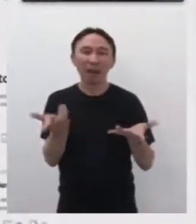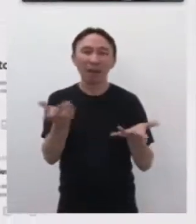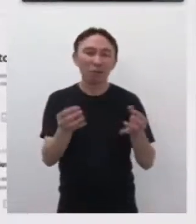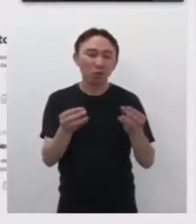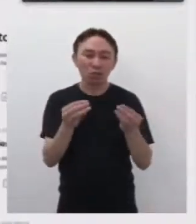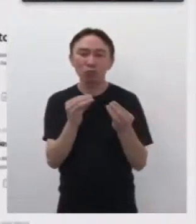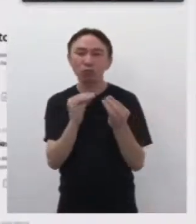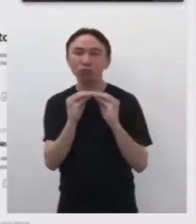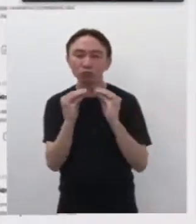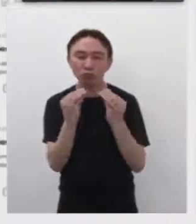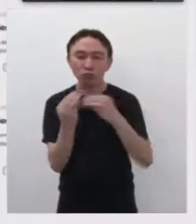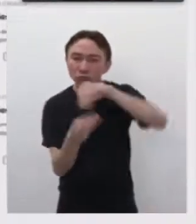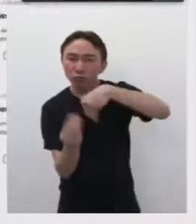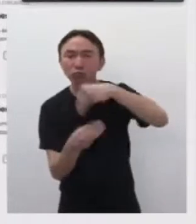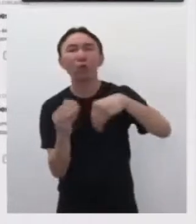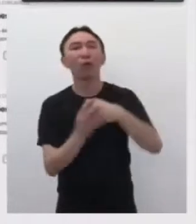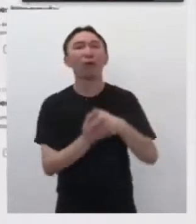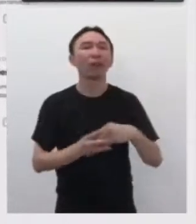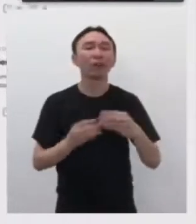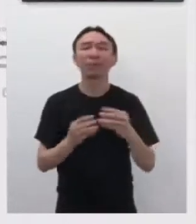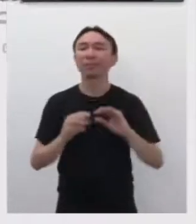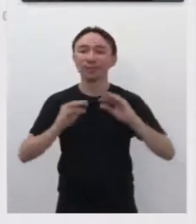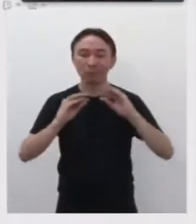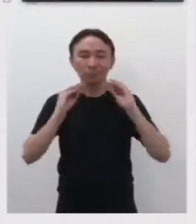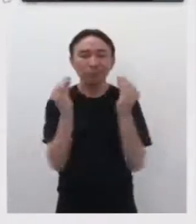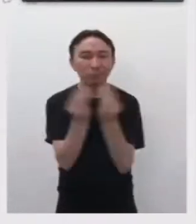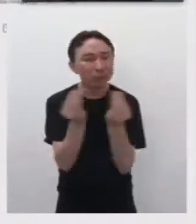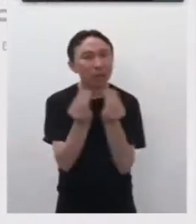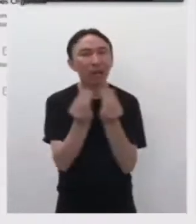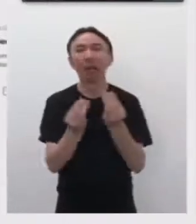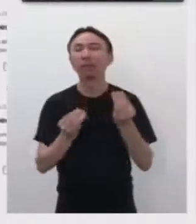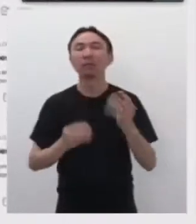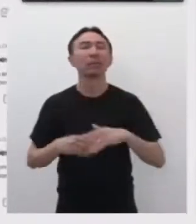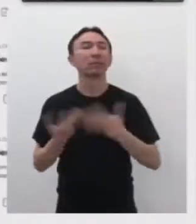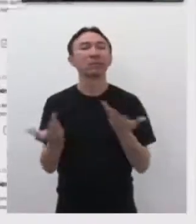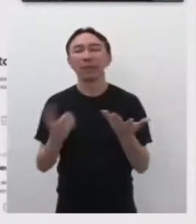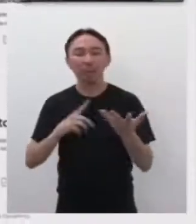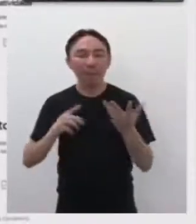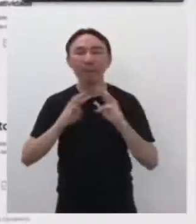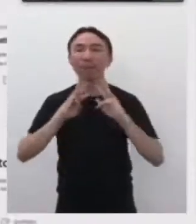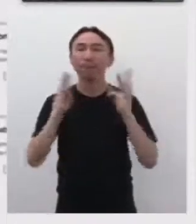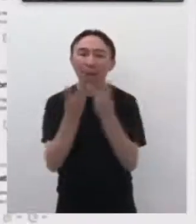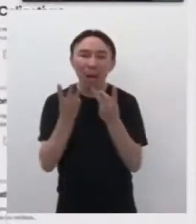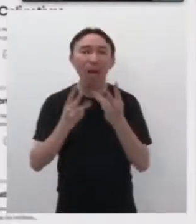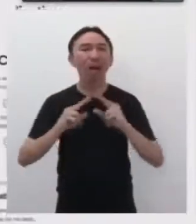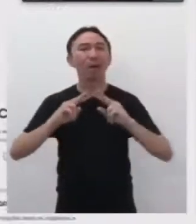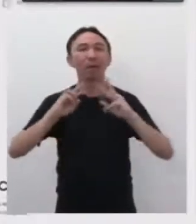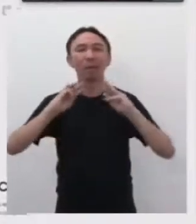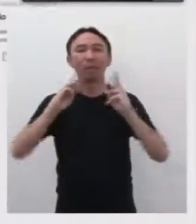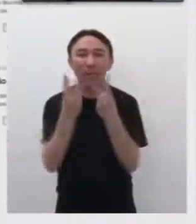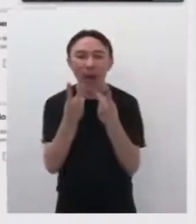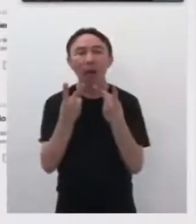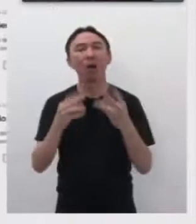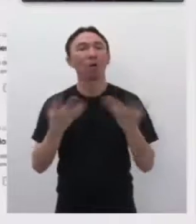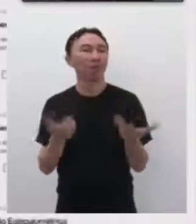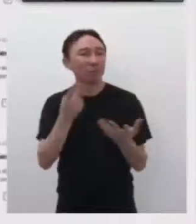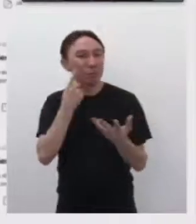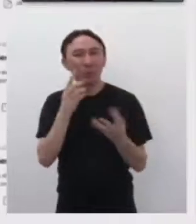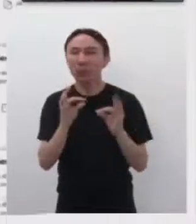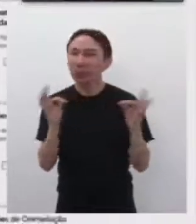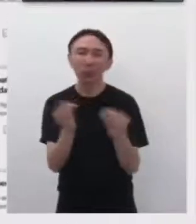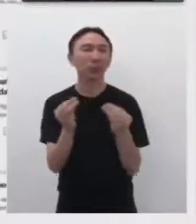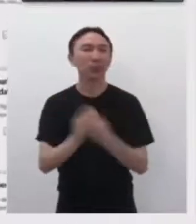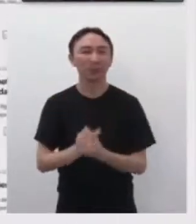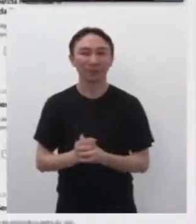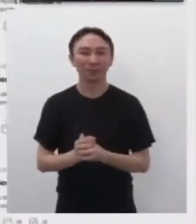né? Introdução à química orgânica, todos eles, né? Quando você vier aqui pertinho, você vai ver que não só tem